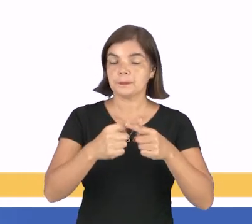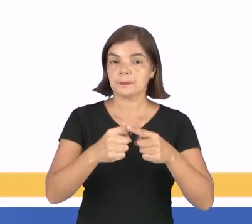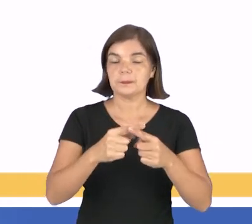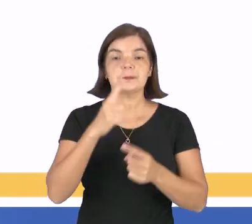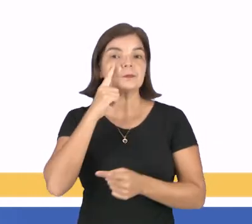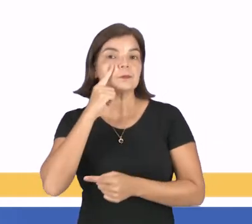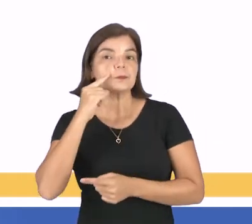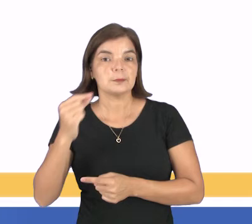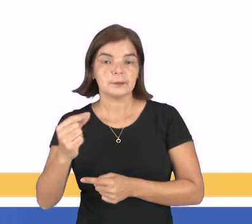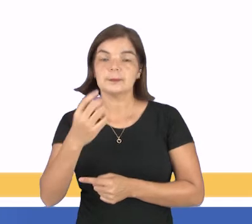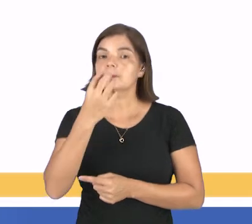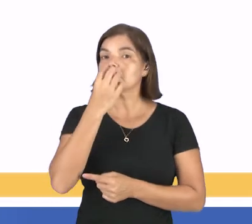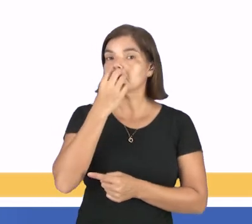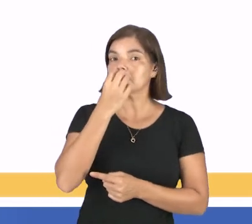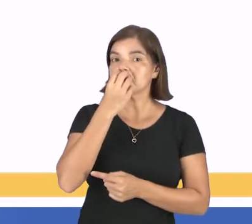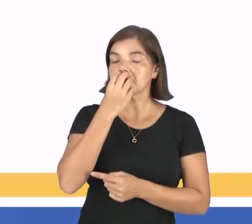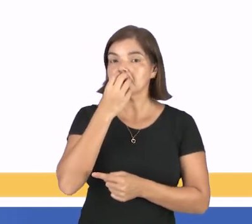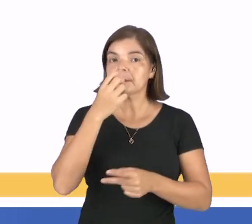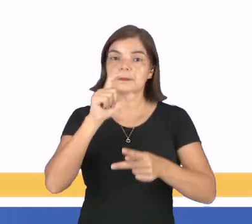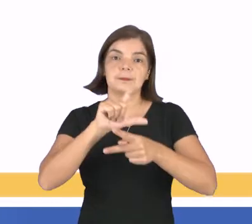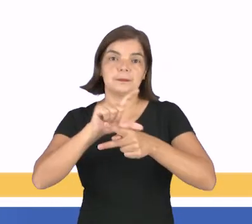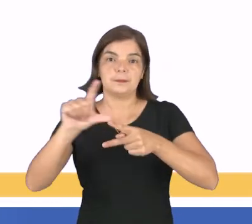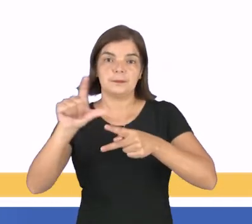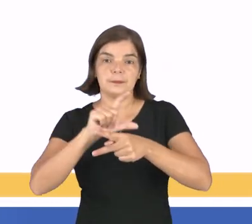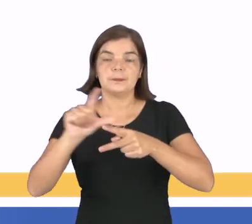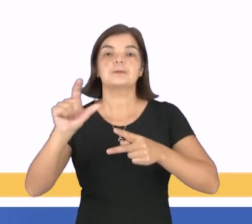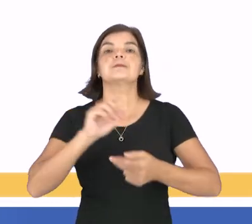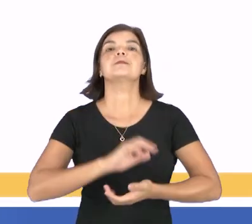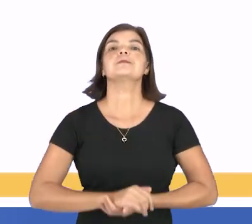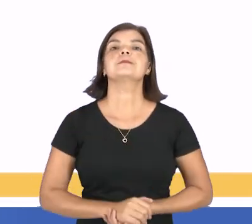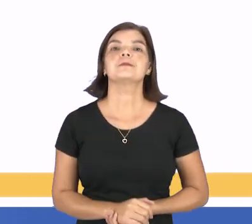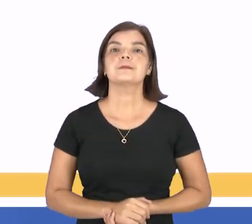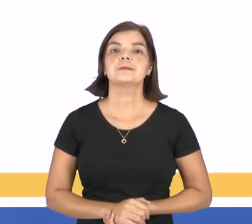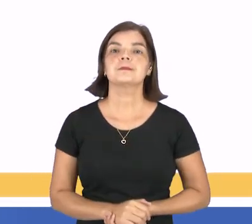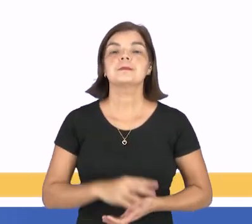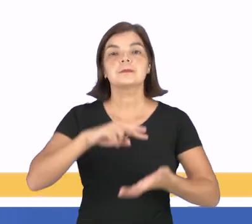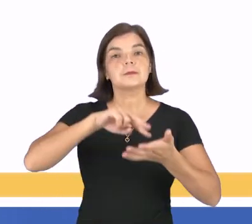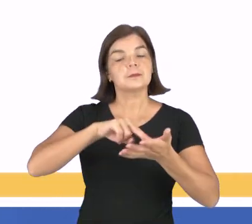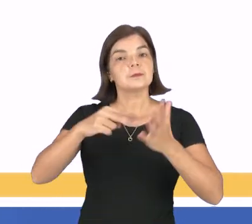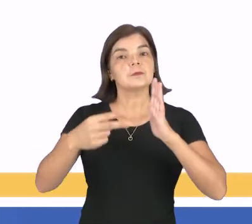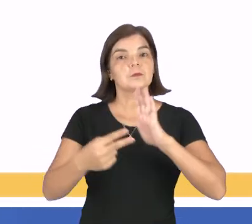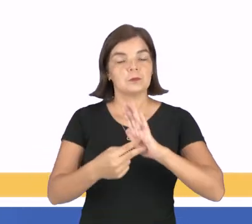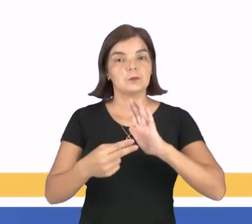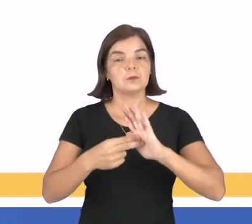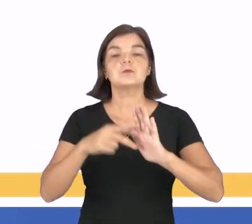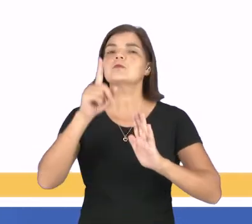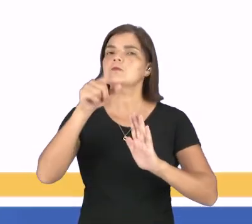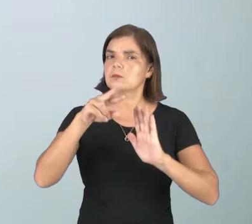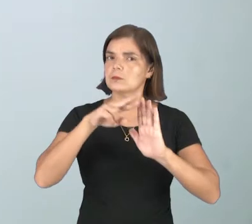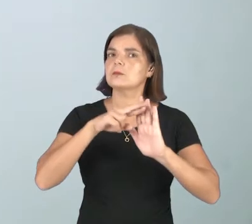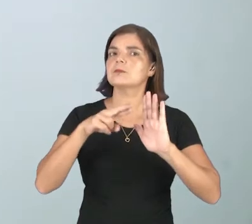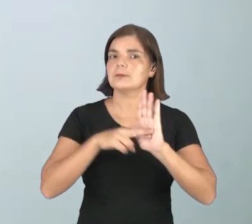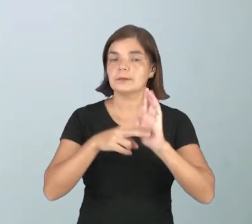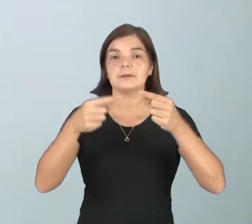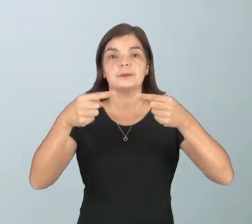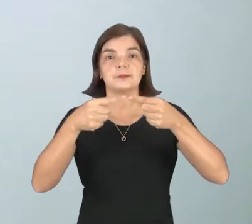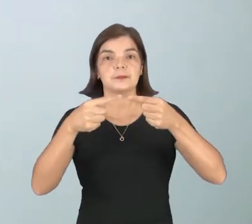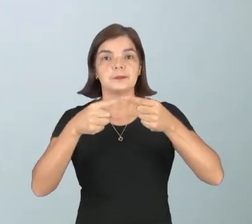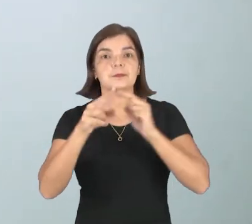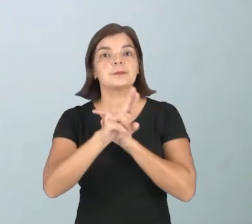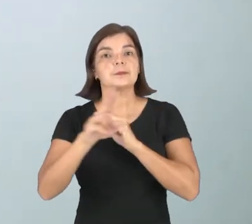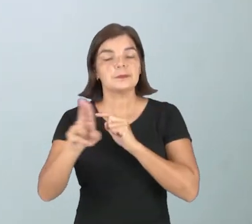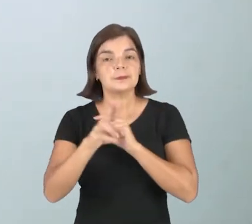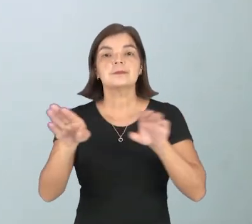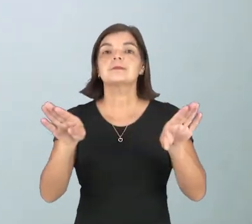e plural, porque eu estou tratando de mais de um, gato e cachorro. Ou seja, é uma regra de concordância nominal